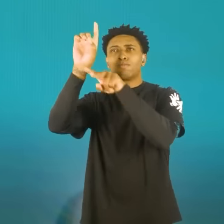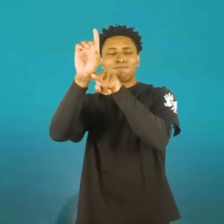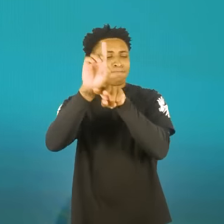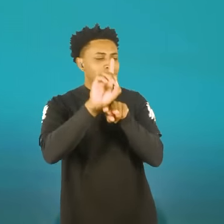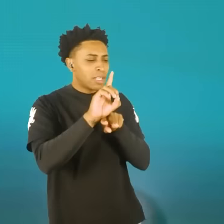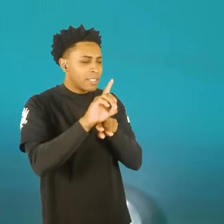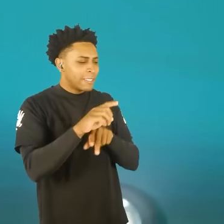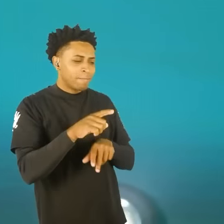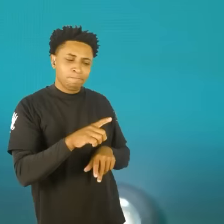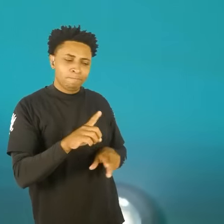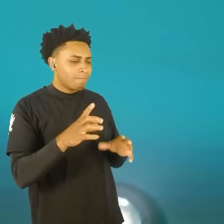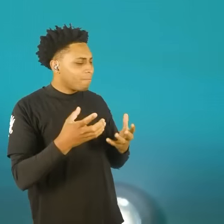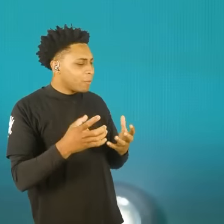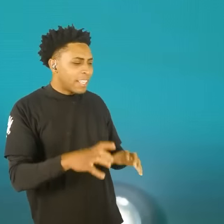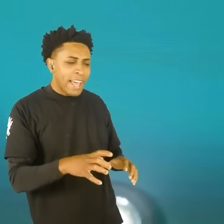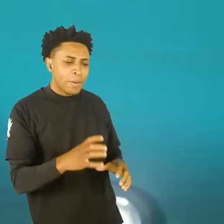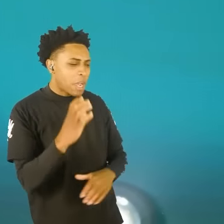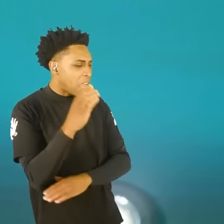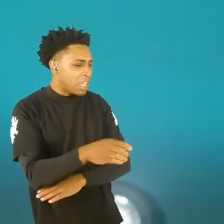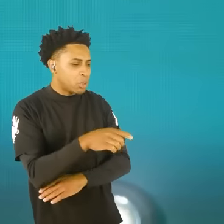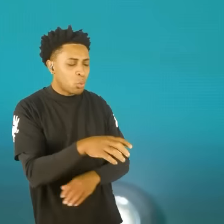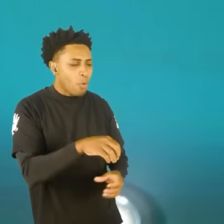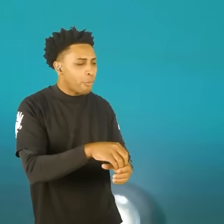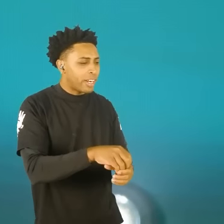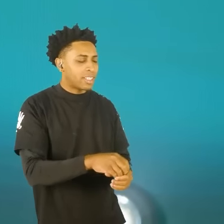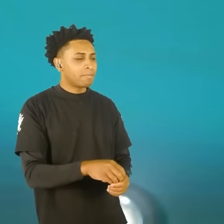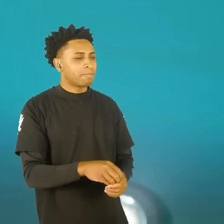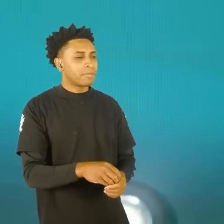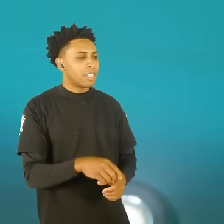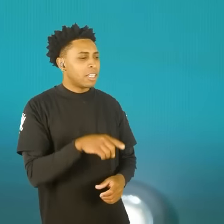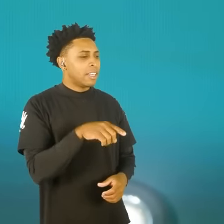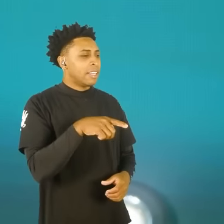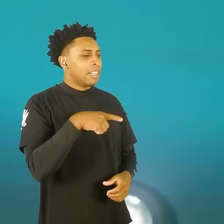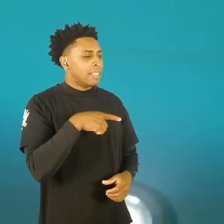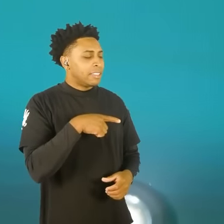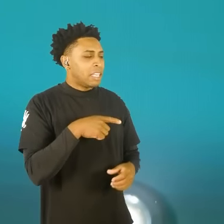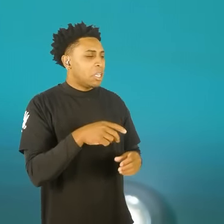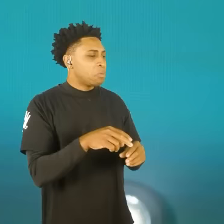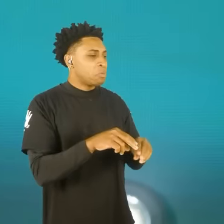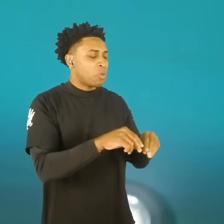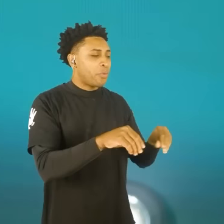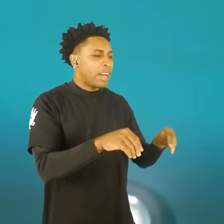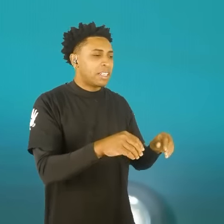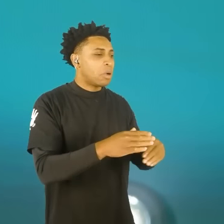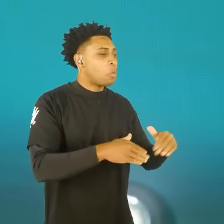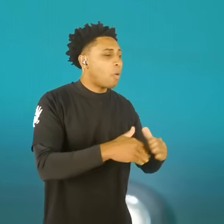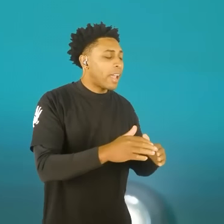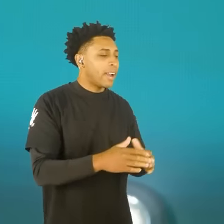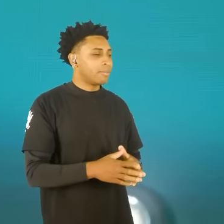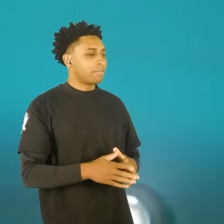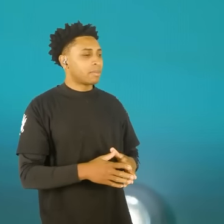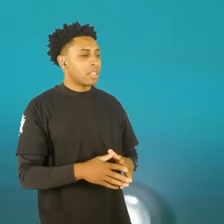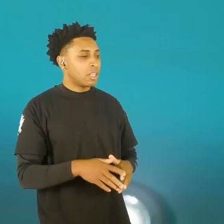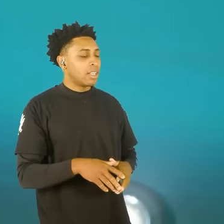rejeito você, eu rejeito a sua oferta. Existe algo que você não quer me entregar, então fique longe. Existe algo que você não